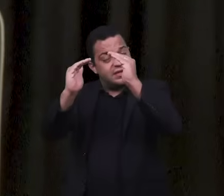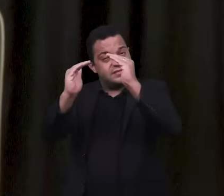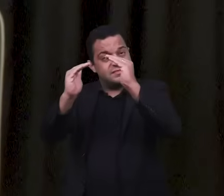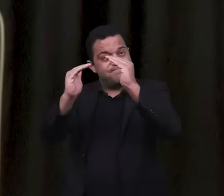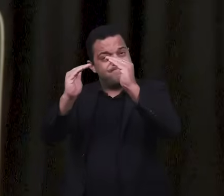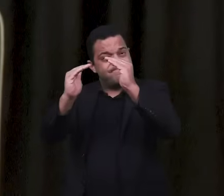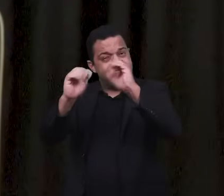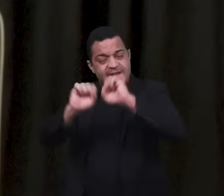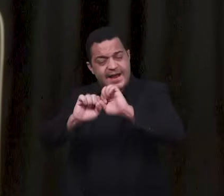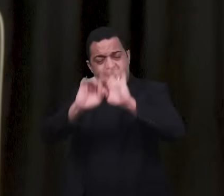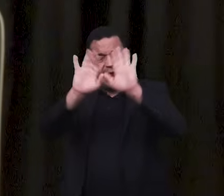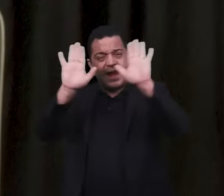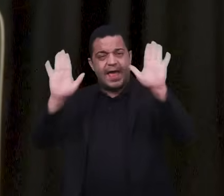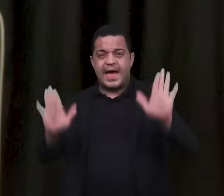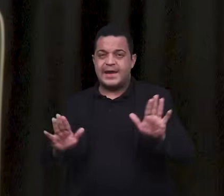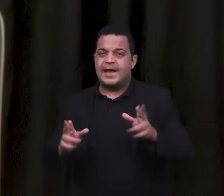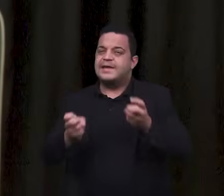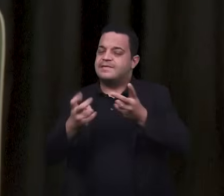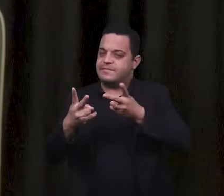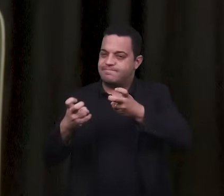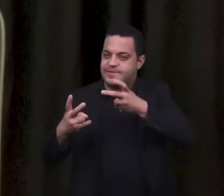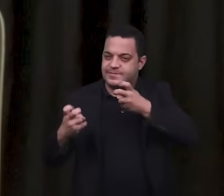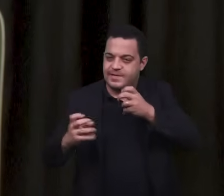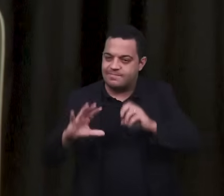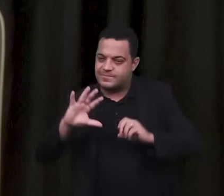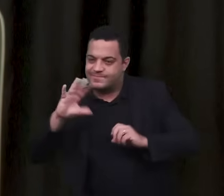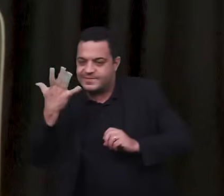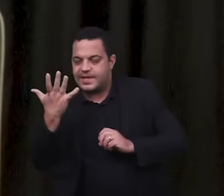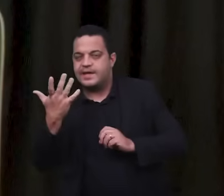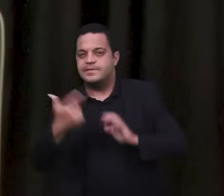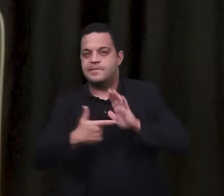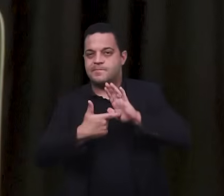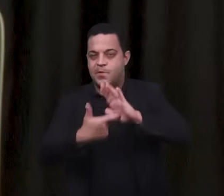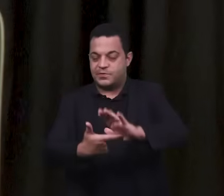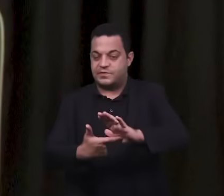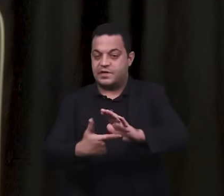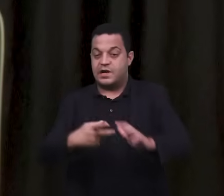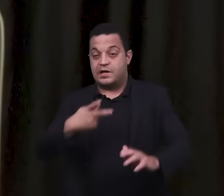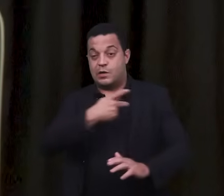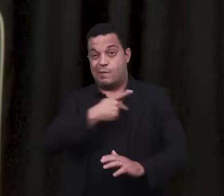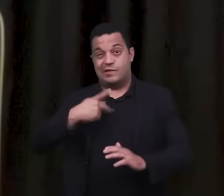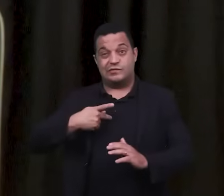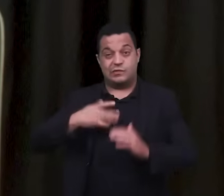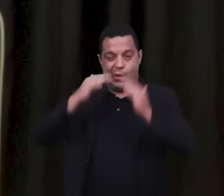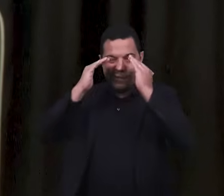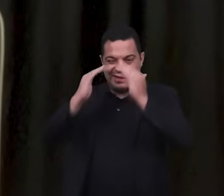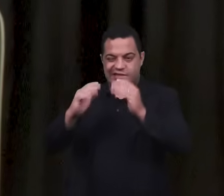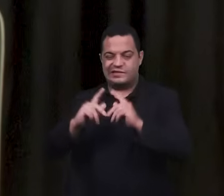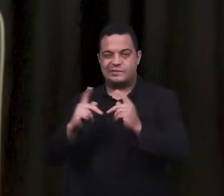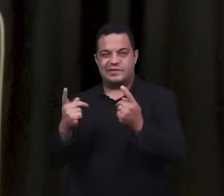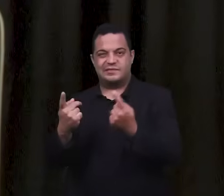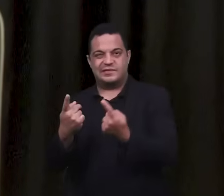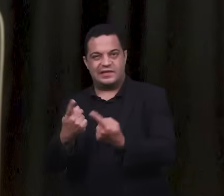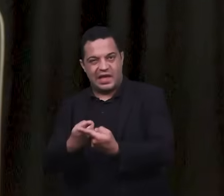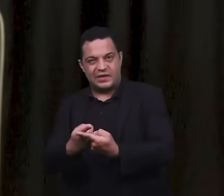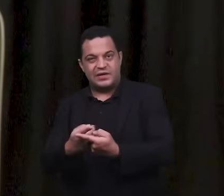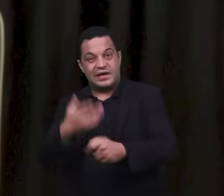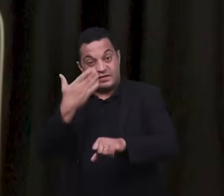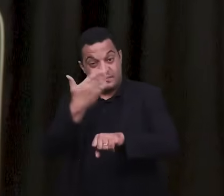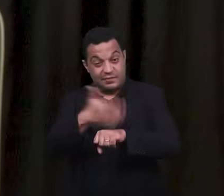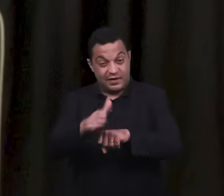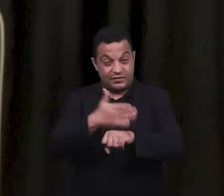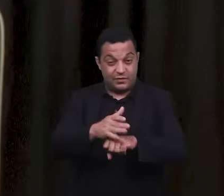que Deus, pelo seu Espírito, colocou em nossas mãos, nós estamos fazendo isso em conjunto, né? E estamos muito